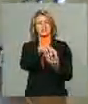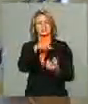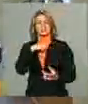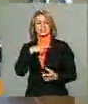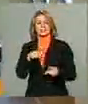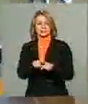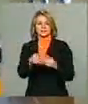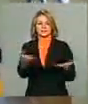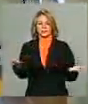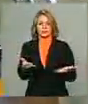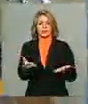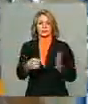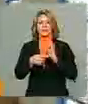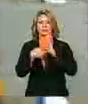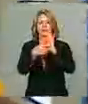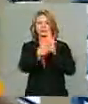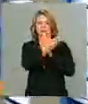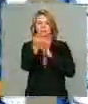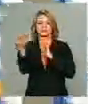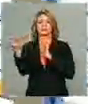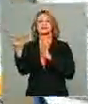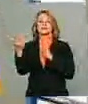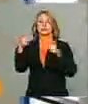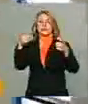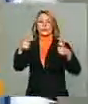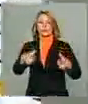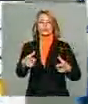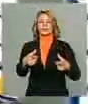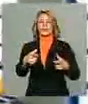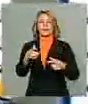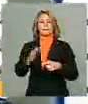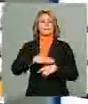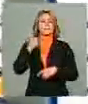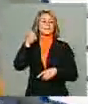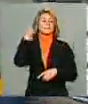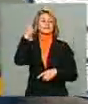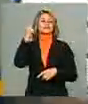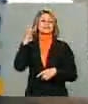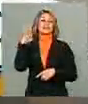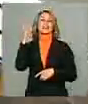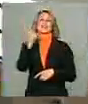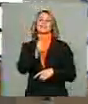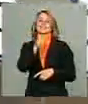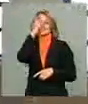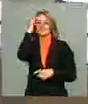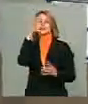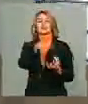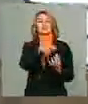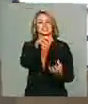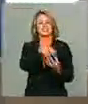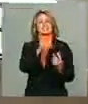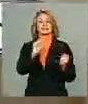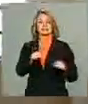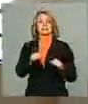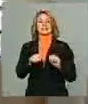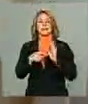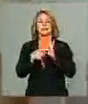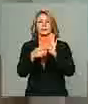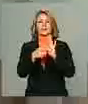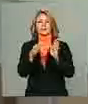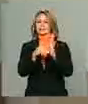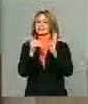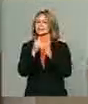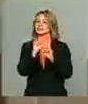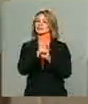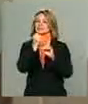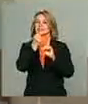estamos para mostrar para vocês um local maravilhoso para que os idosos possam mostrar pra